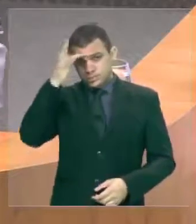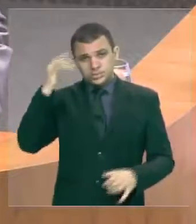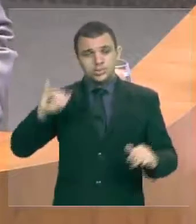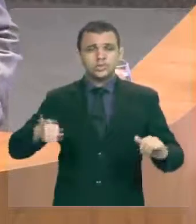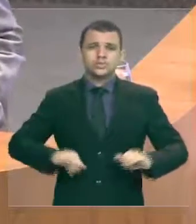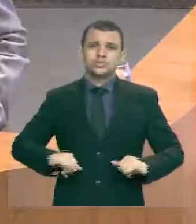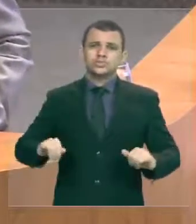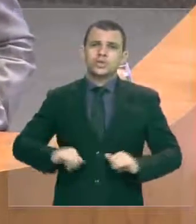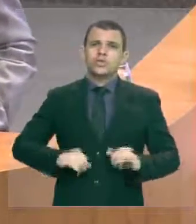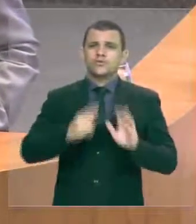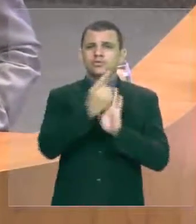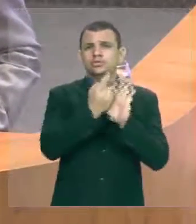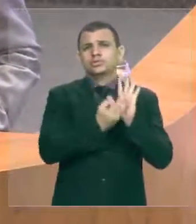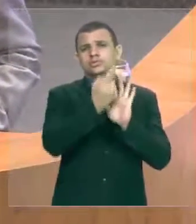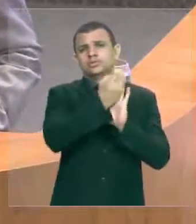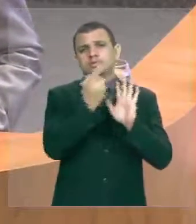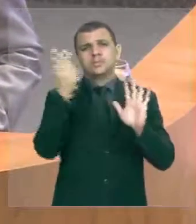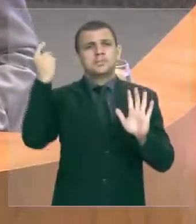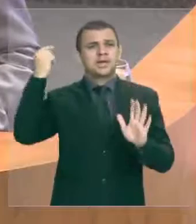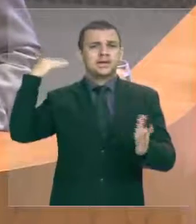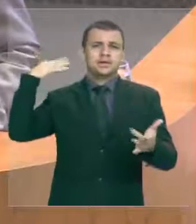tantas décadas.